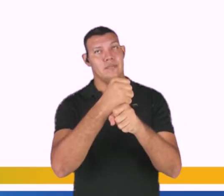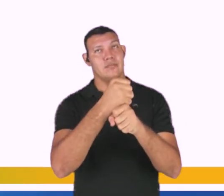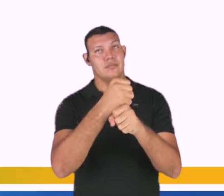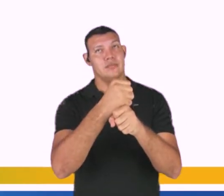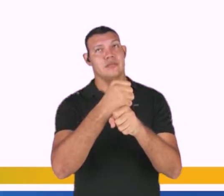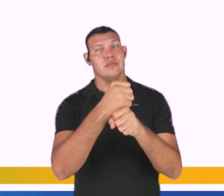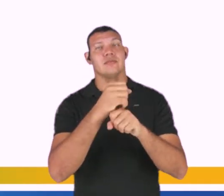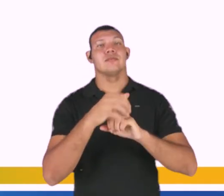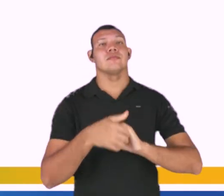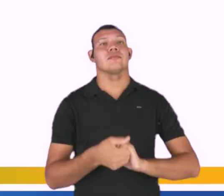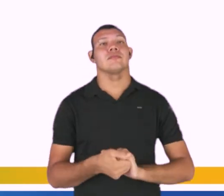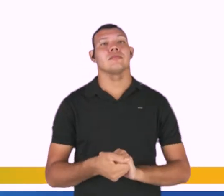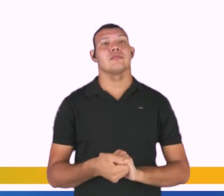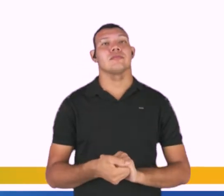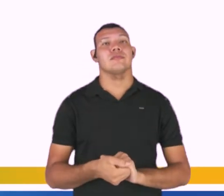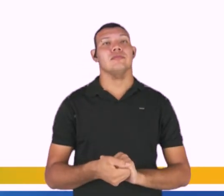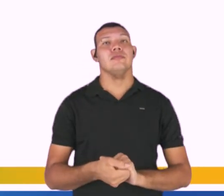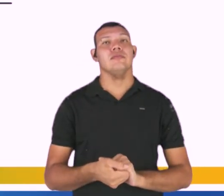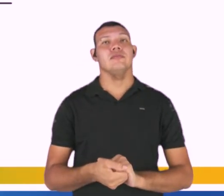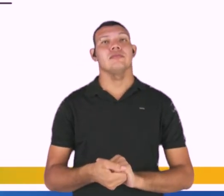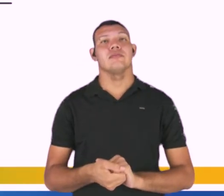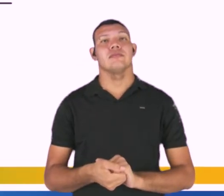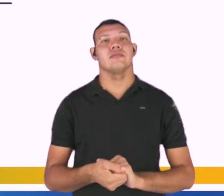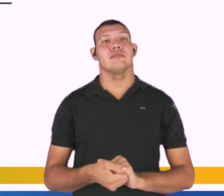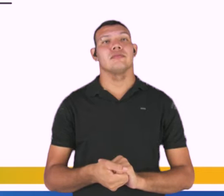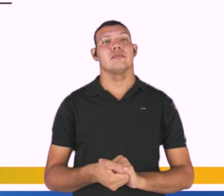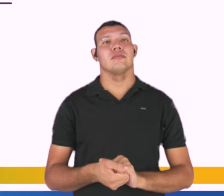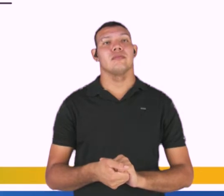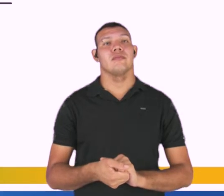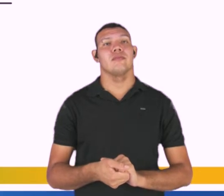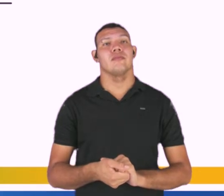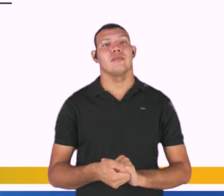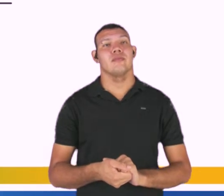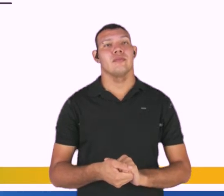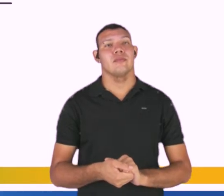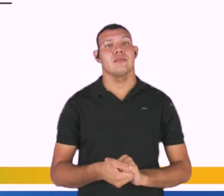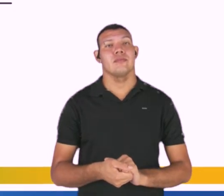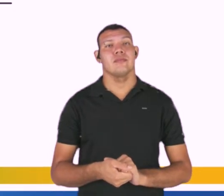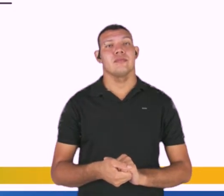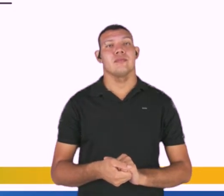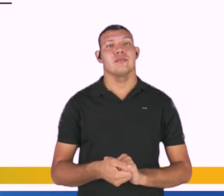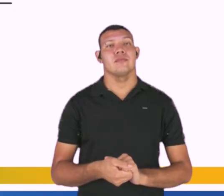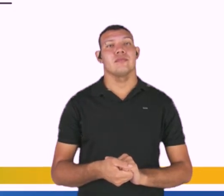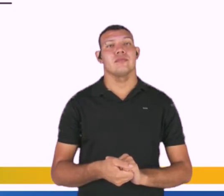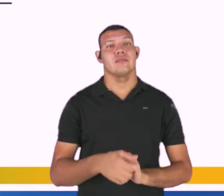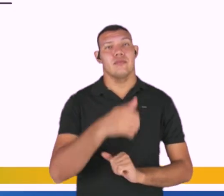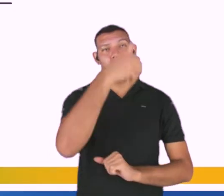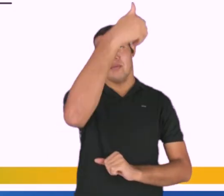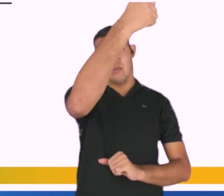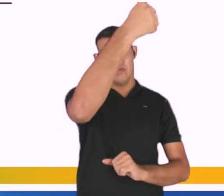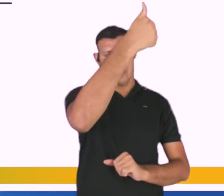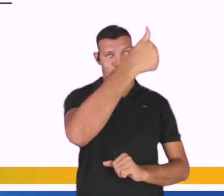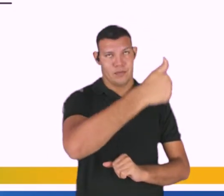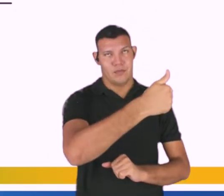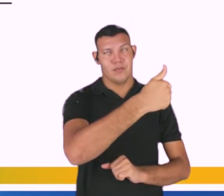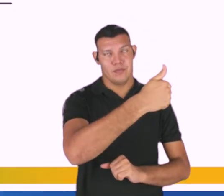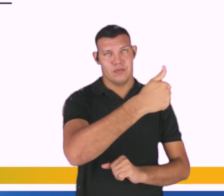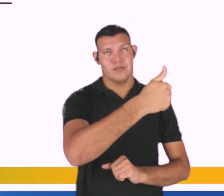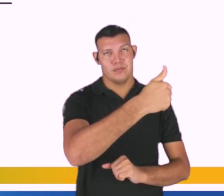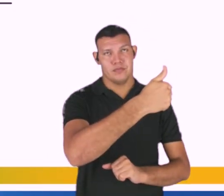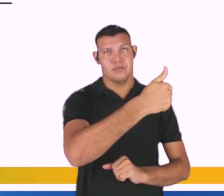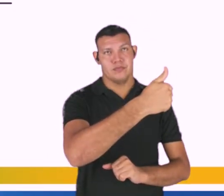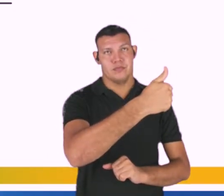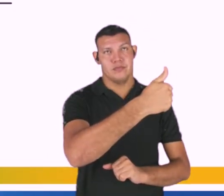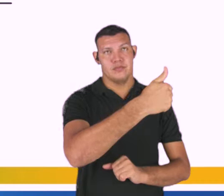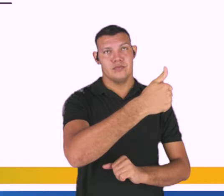peixes então a soma ficará da seguinte maneira Esse é um né do